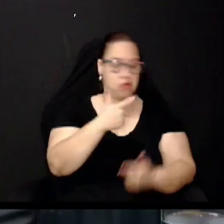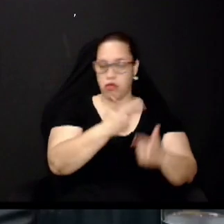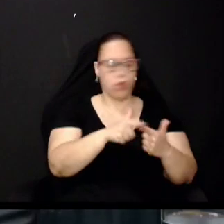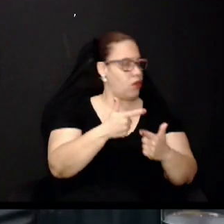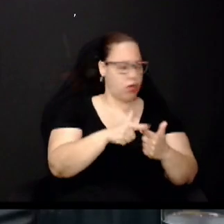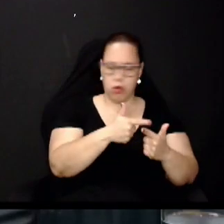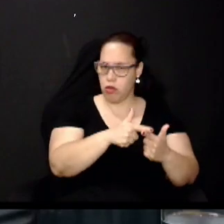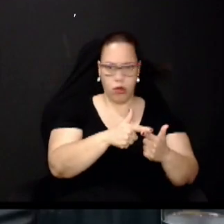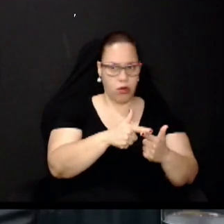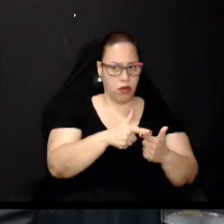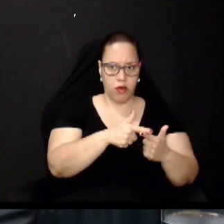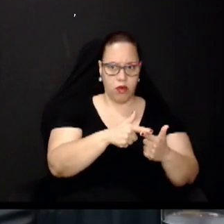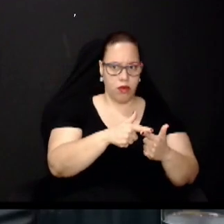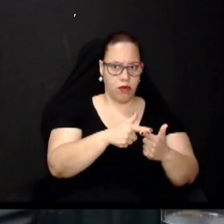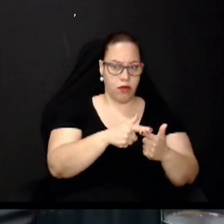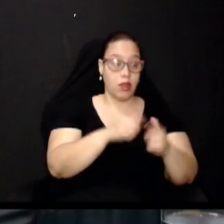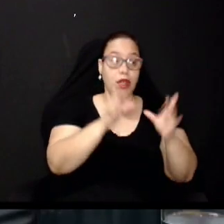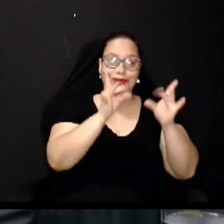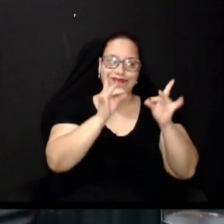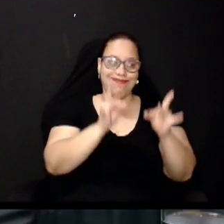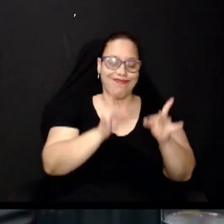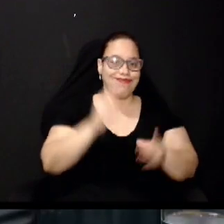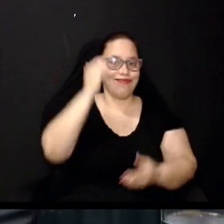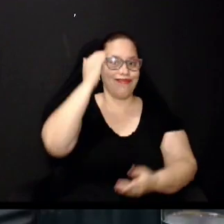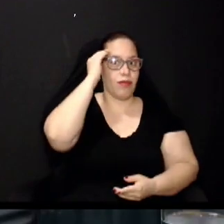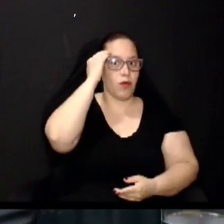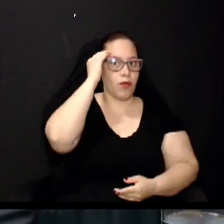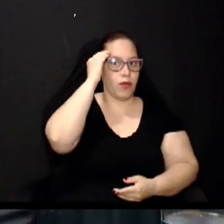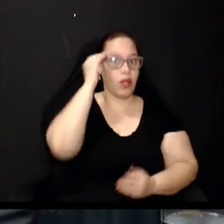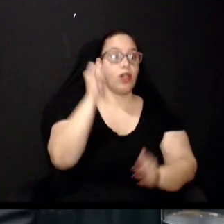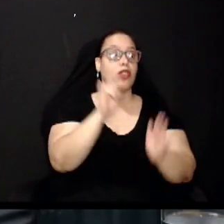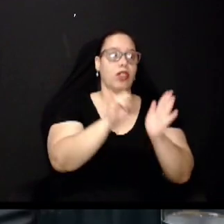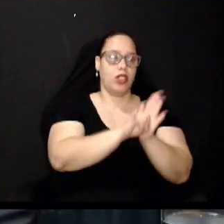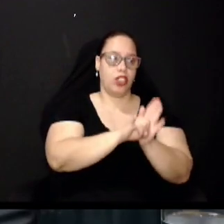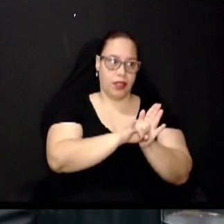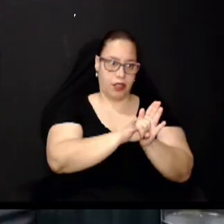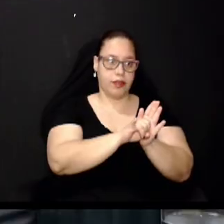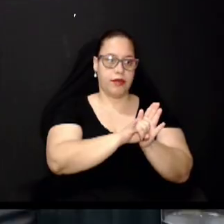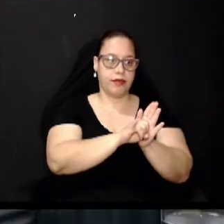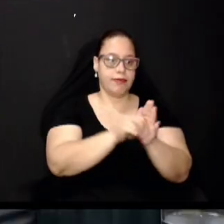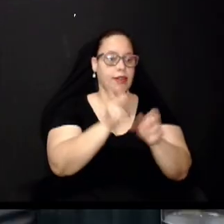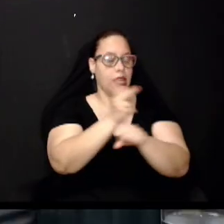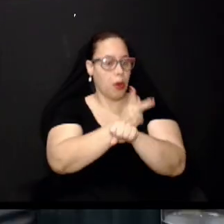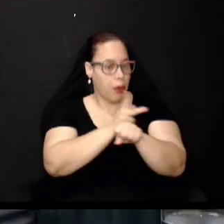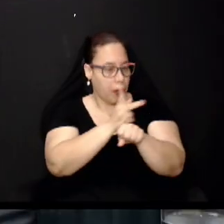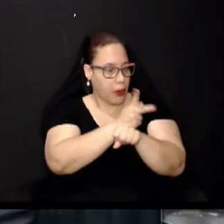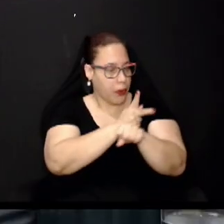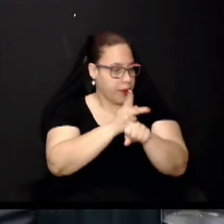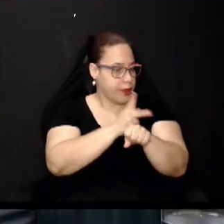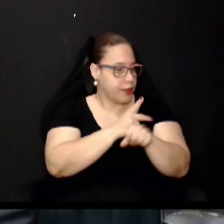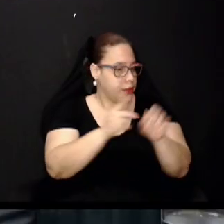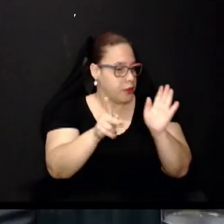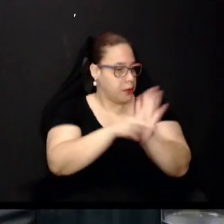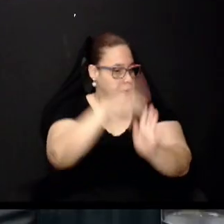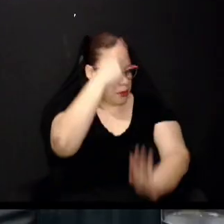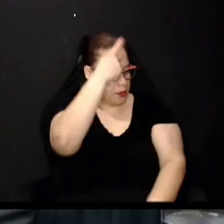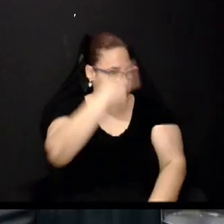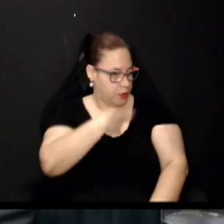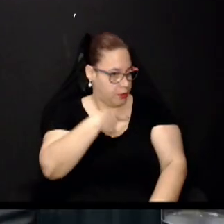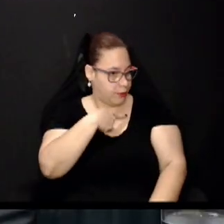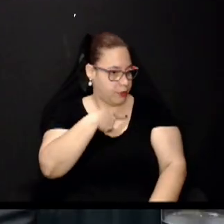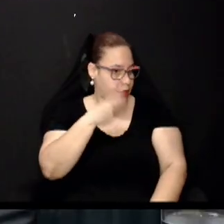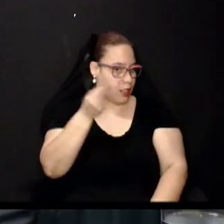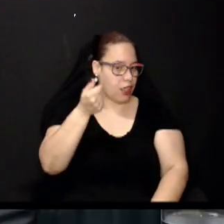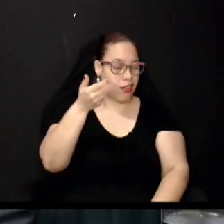neste caso em específico, a gente entende que é uma questão de identidade, né? É uma busca de identidade. É uma busca por um eu perdido lá atrás,